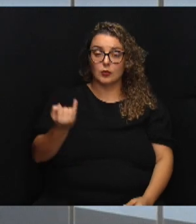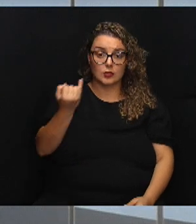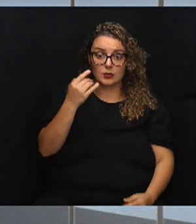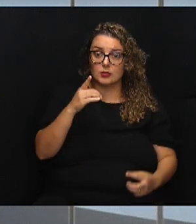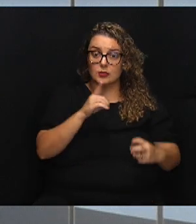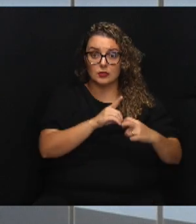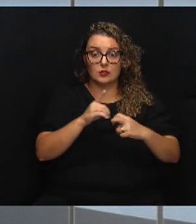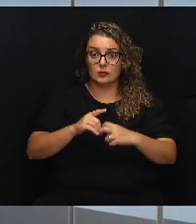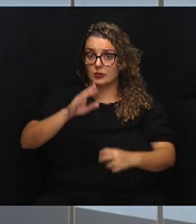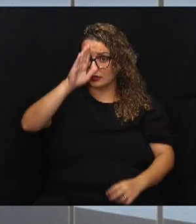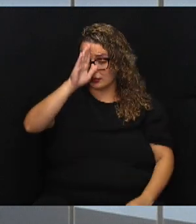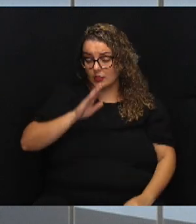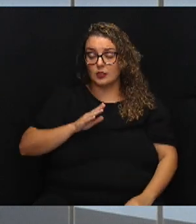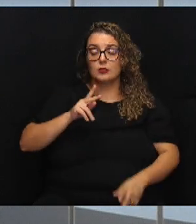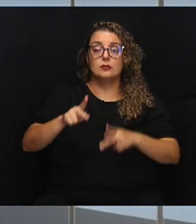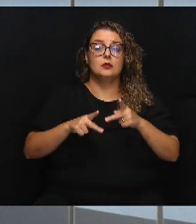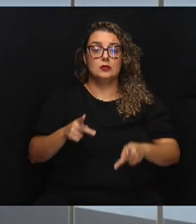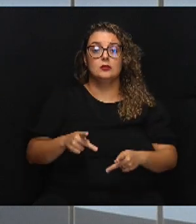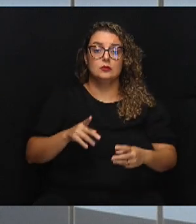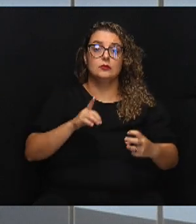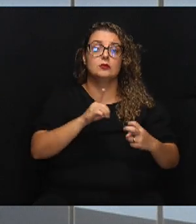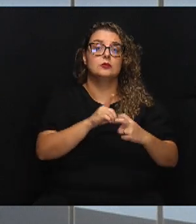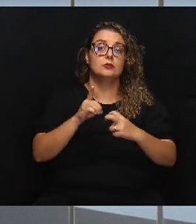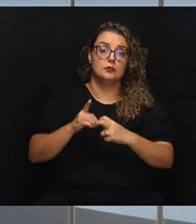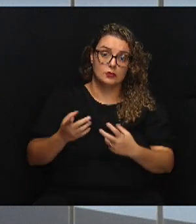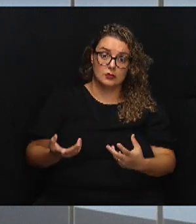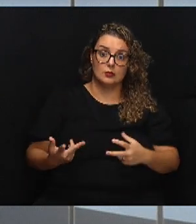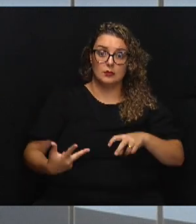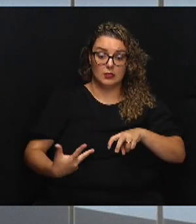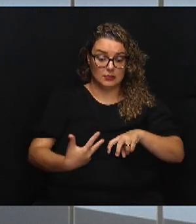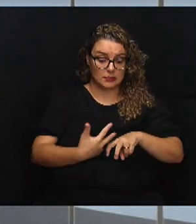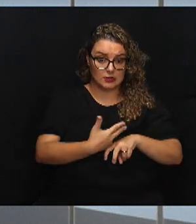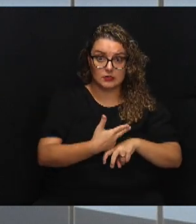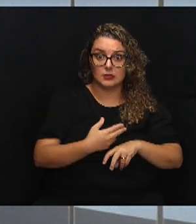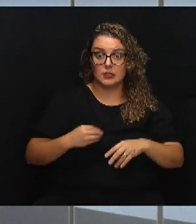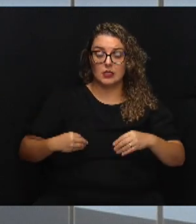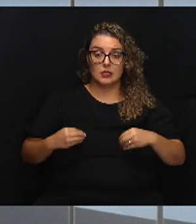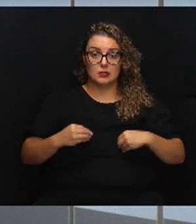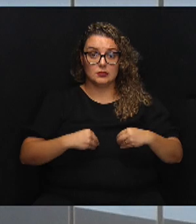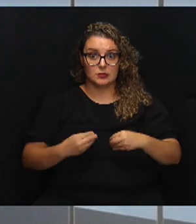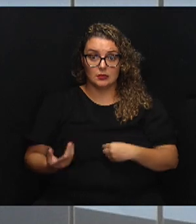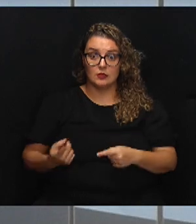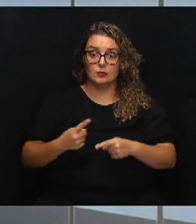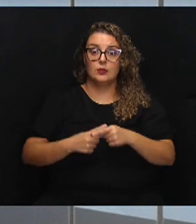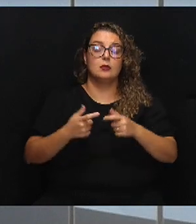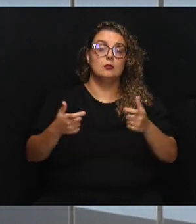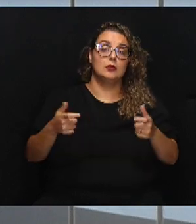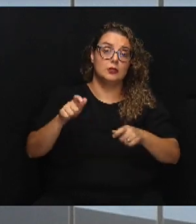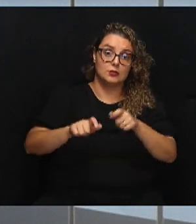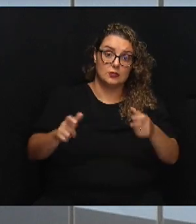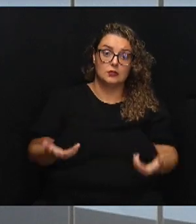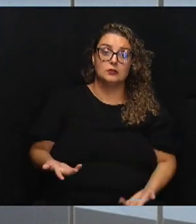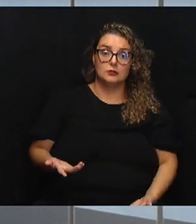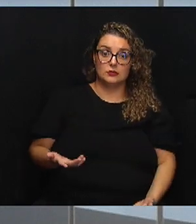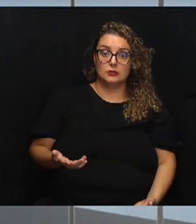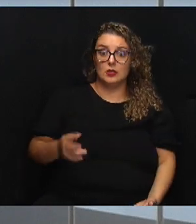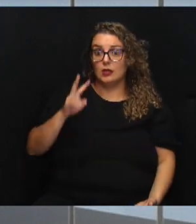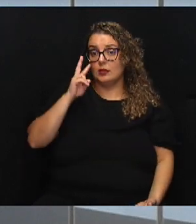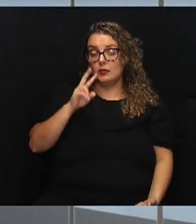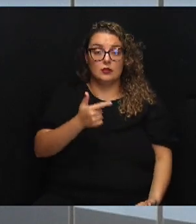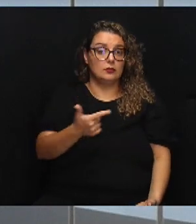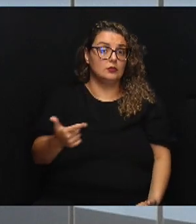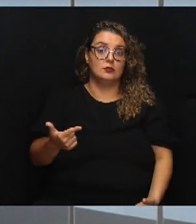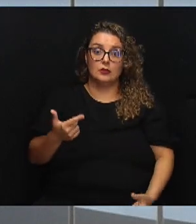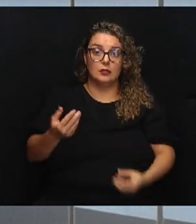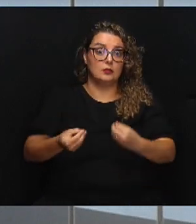atendimento gratuito para a população que contemple cirurgias, contemple exames, porque a maioria das pessoas você acaba vendo que não tem condição